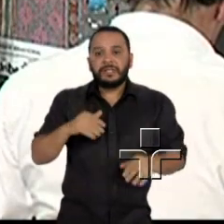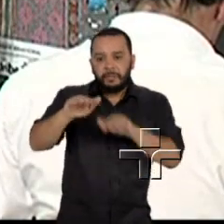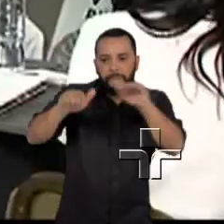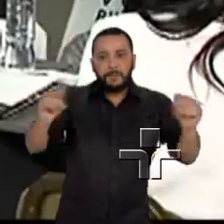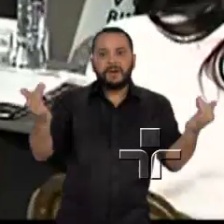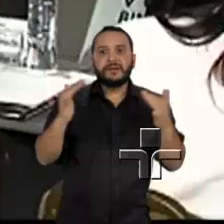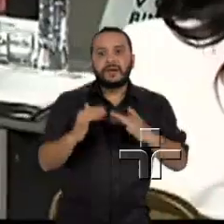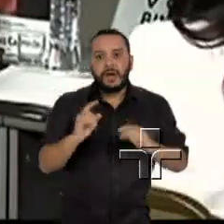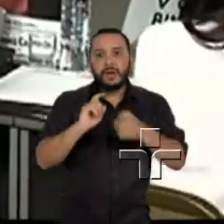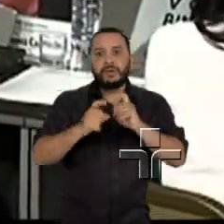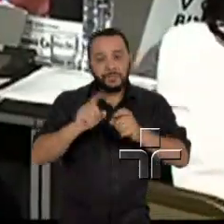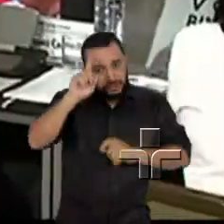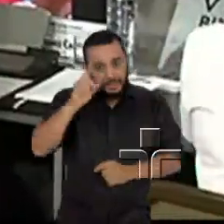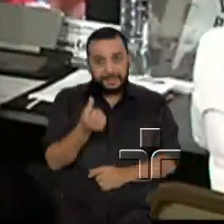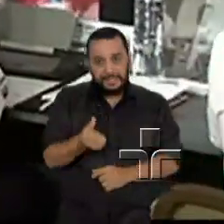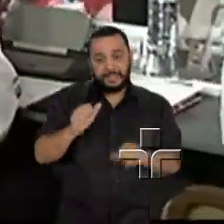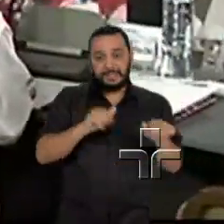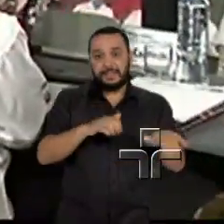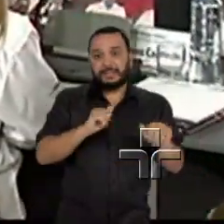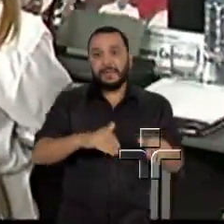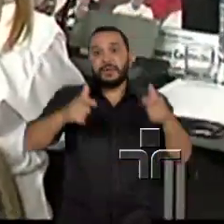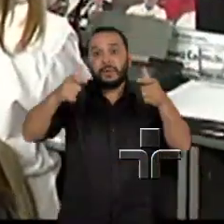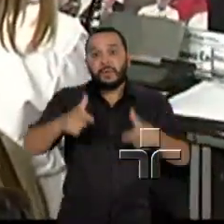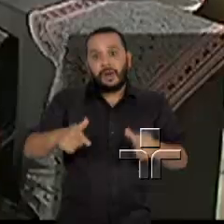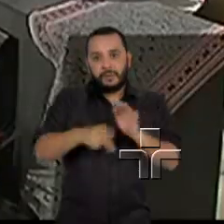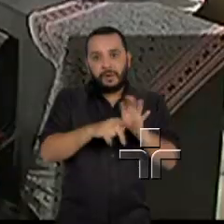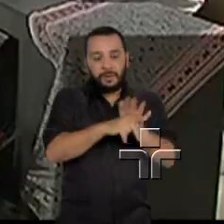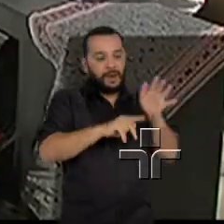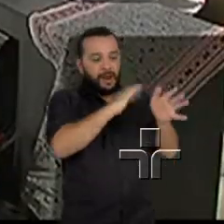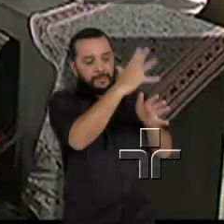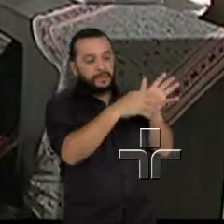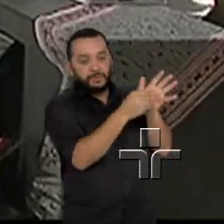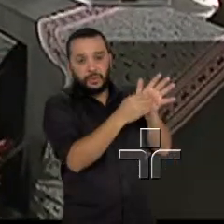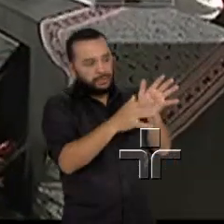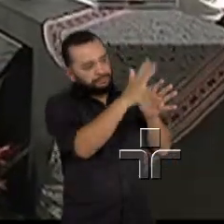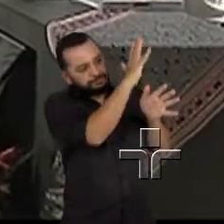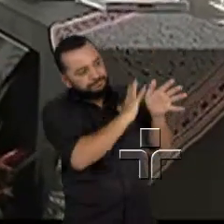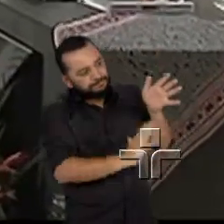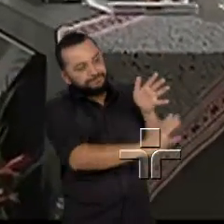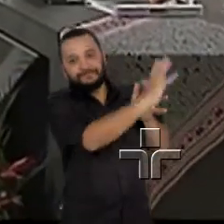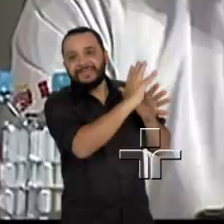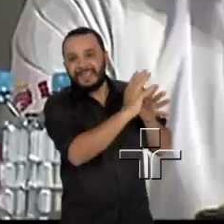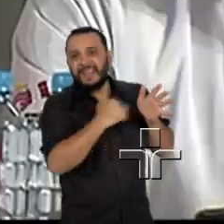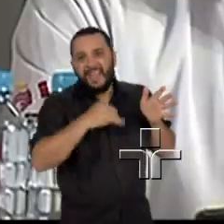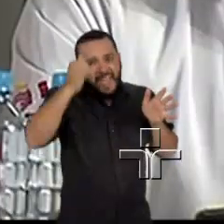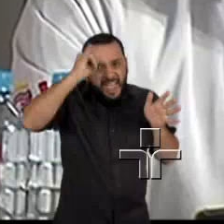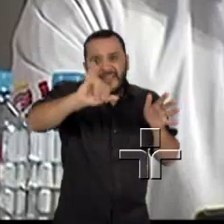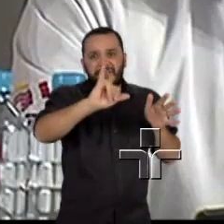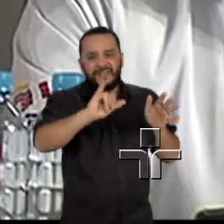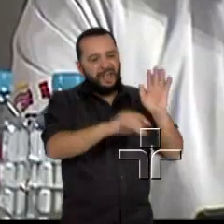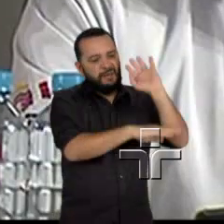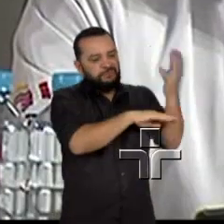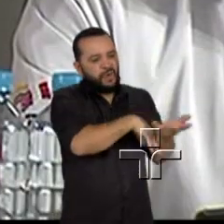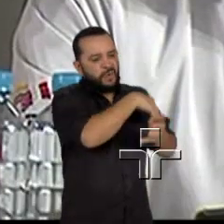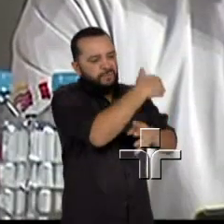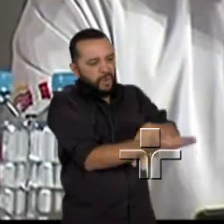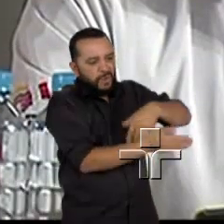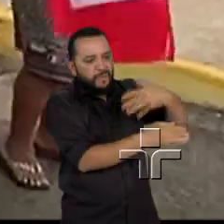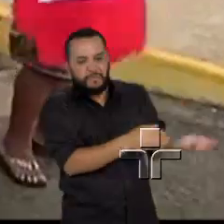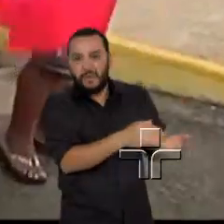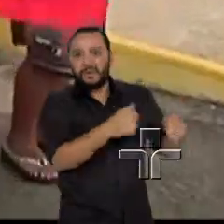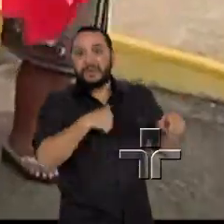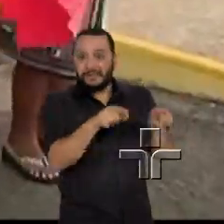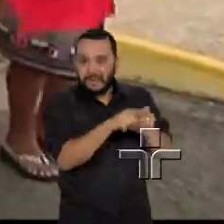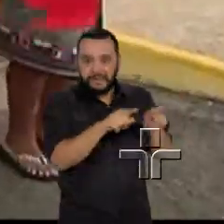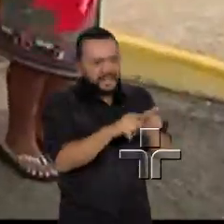6 de setembro em Letícia, na região amazônica, e o objetivo é evitar o desmatamento, buscar alternativas na floresta